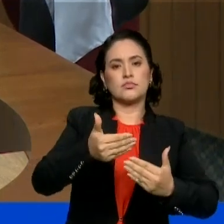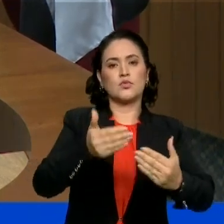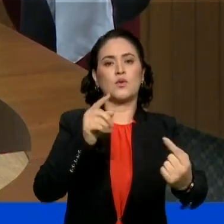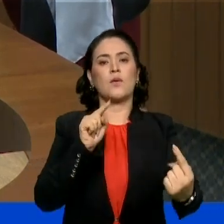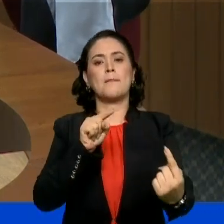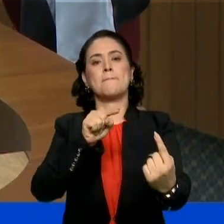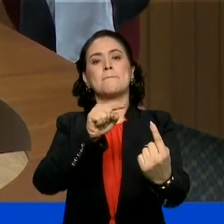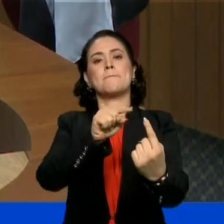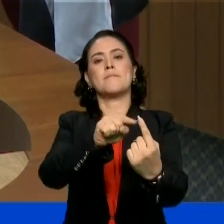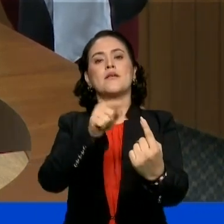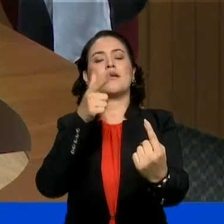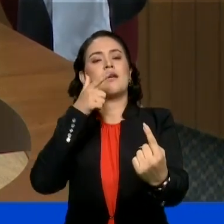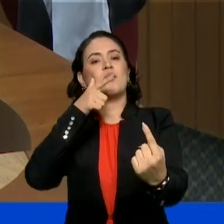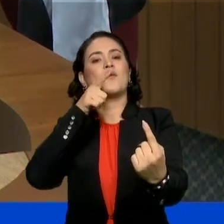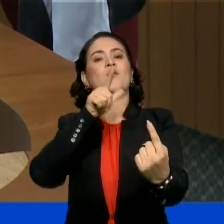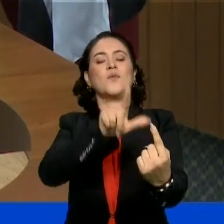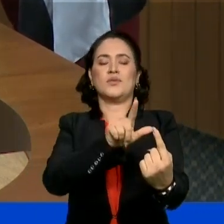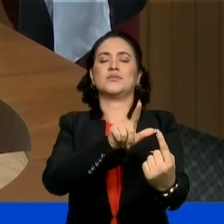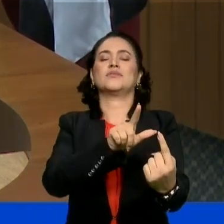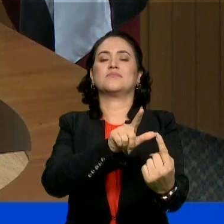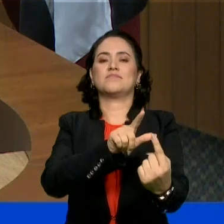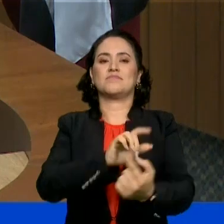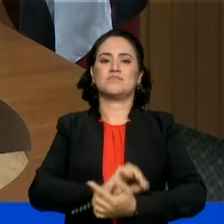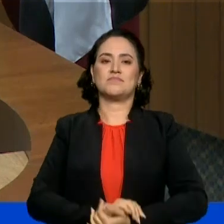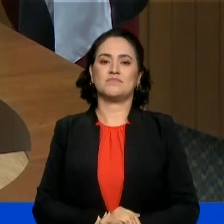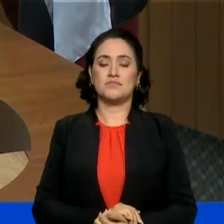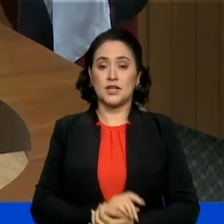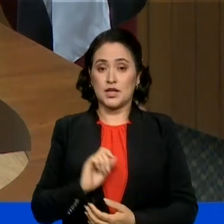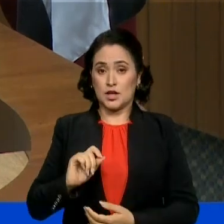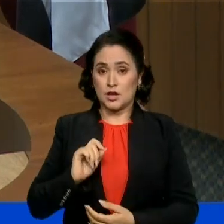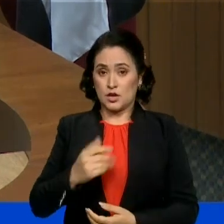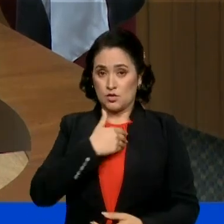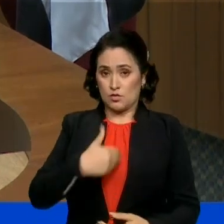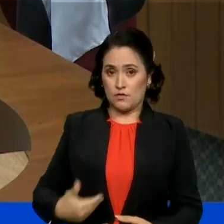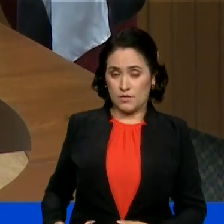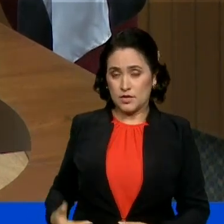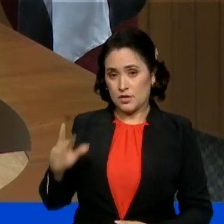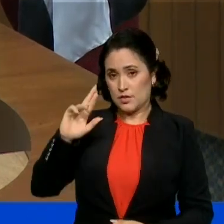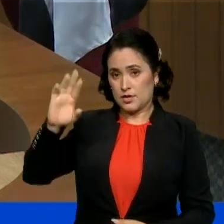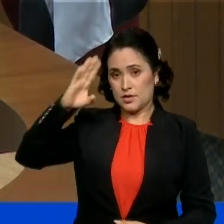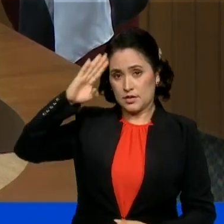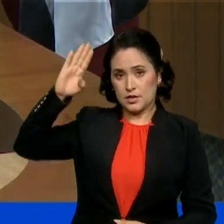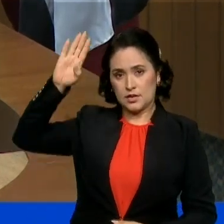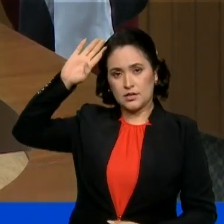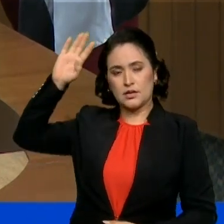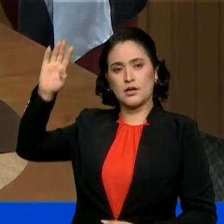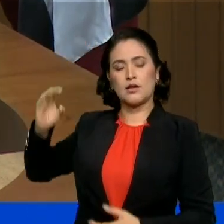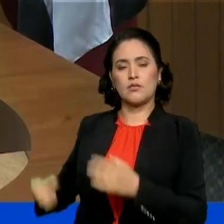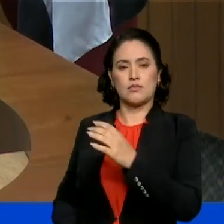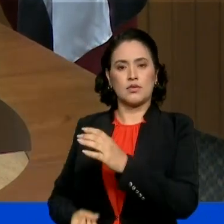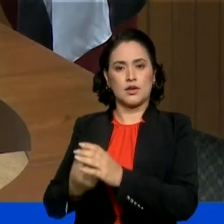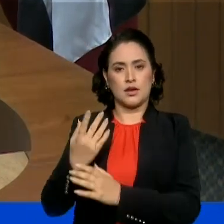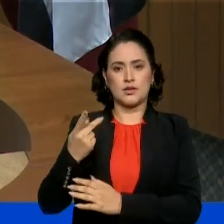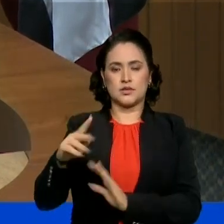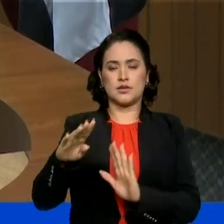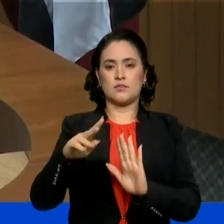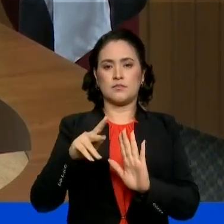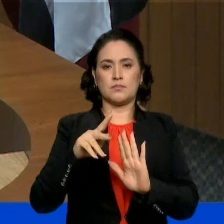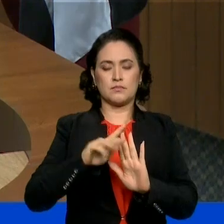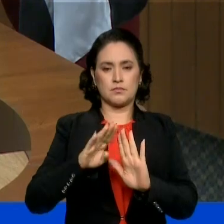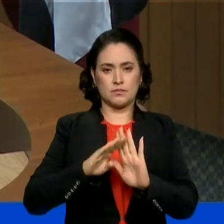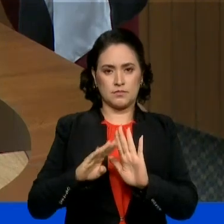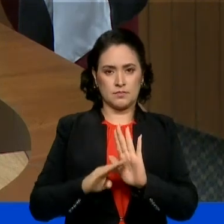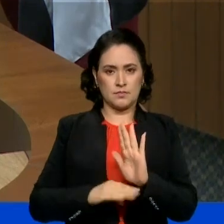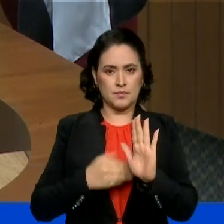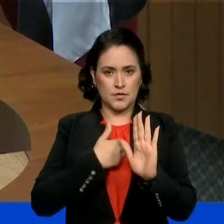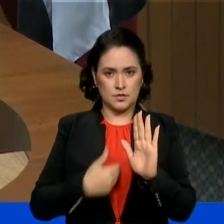objetivos estabelecidos pelo nosso governador e líder, Carlos Brandão, no seu plano de governo. Por